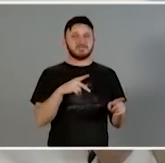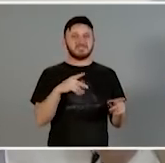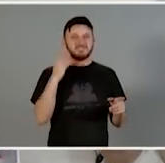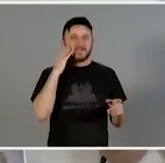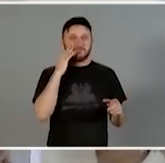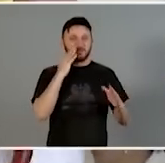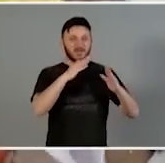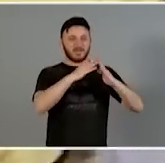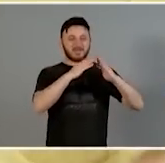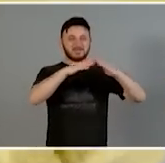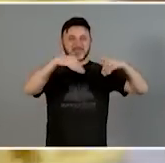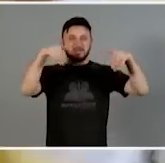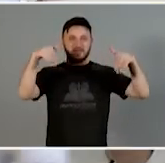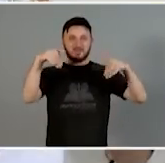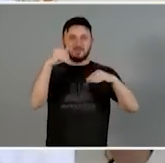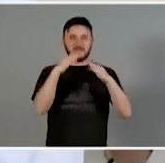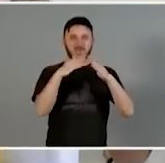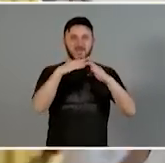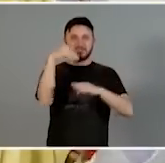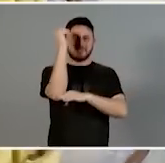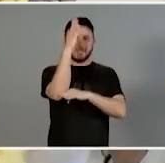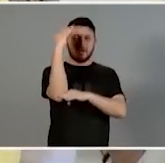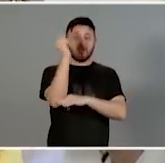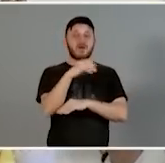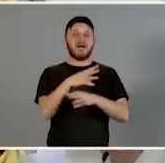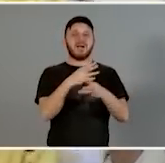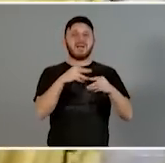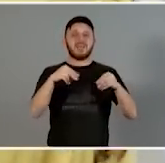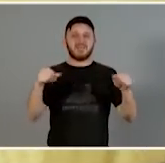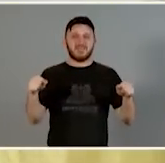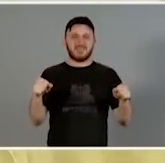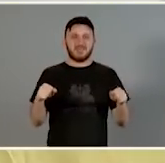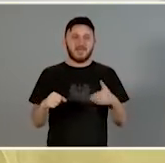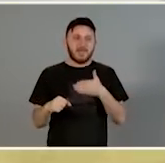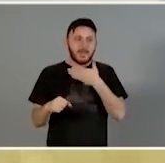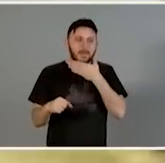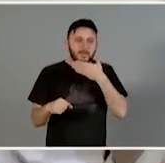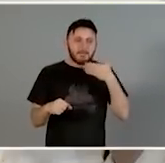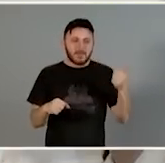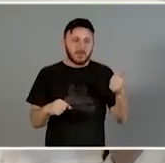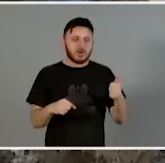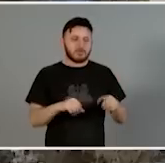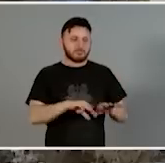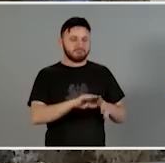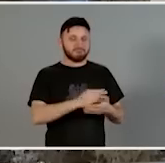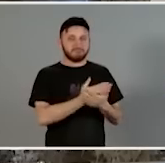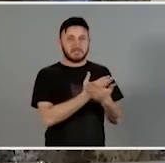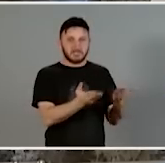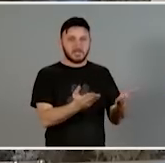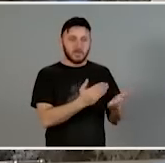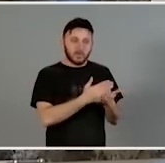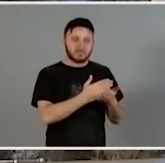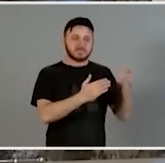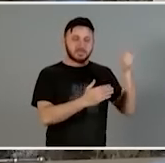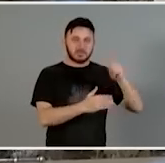areia. É melhor perder uma peça, destruir o castelo e começar de novo.